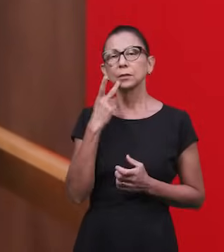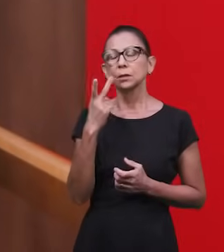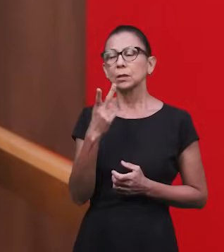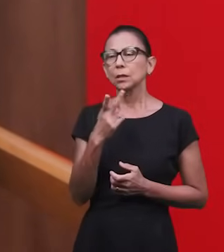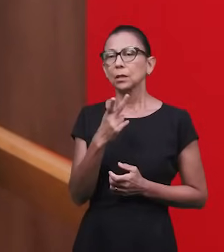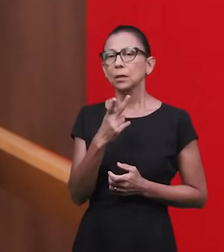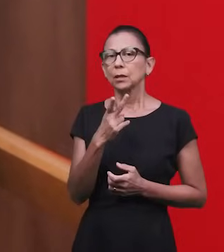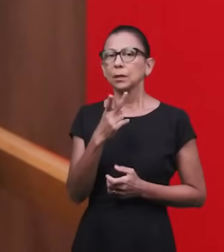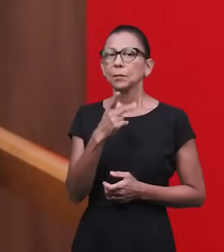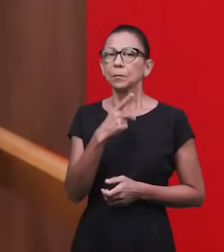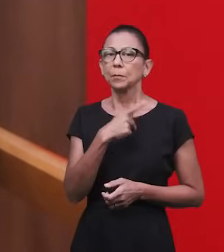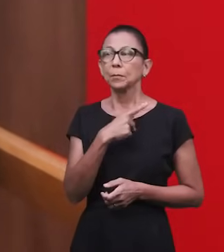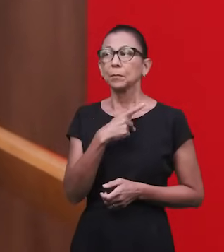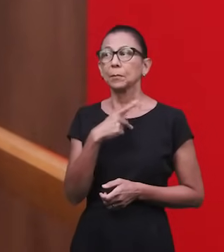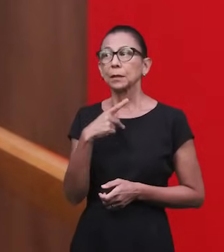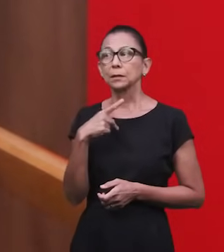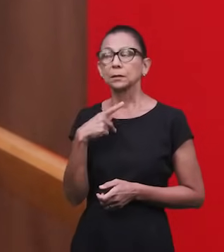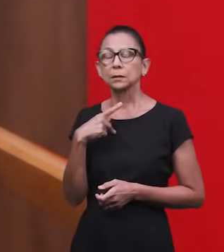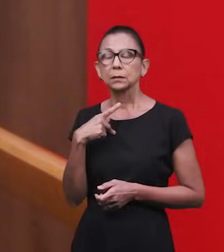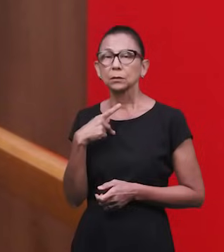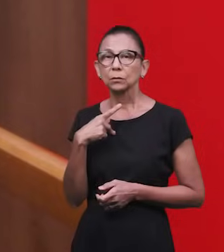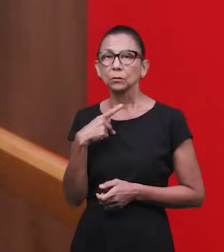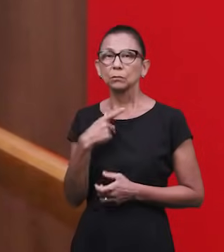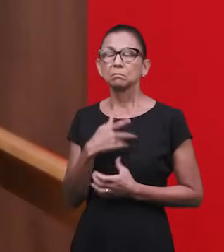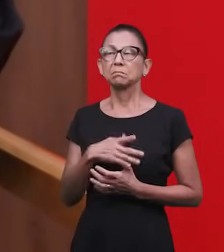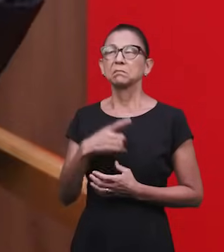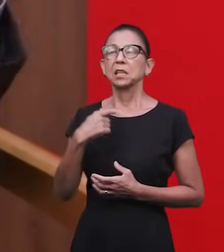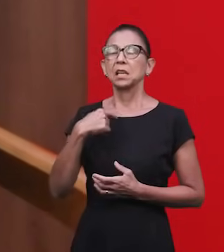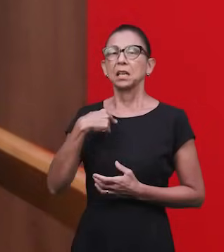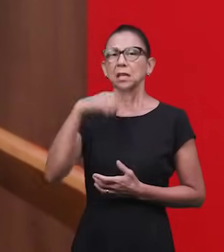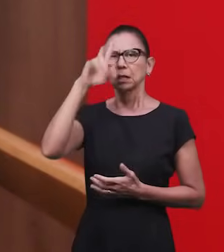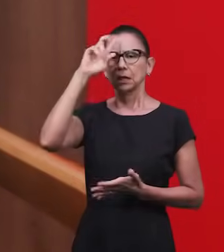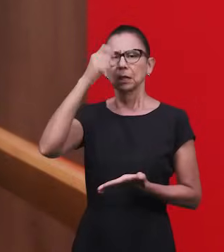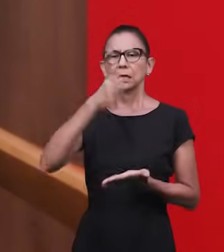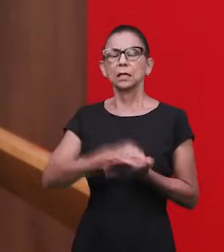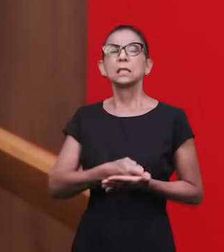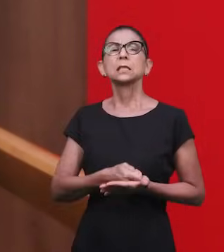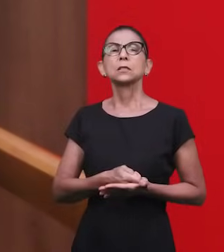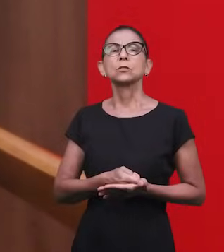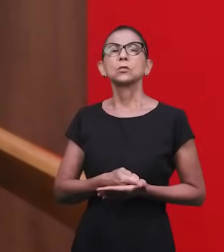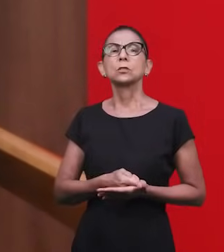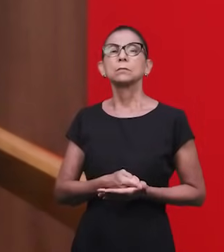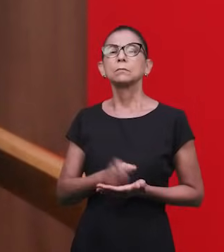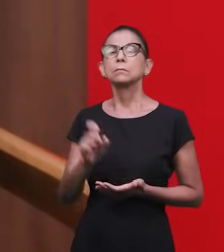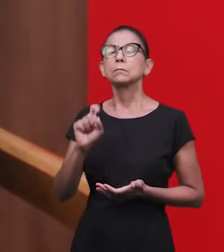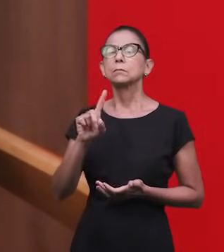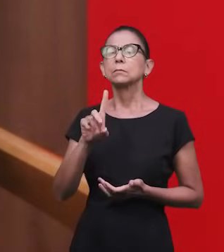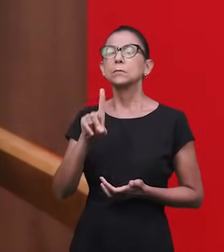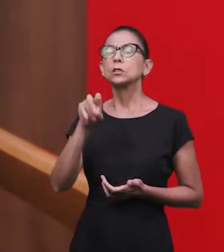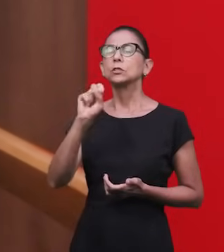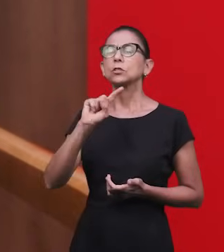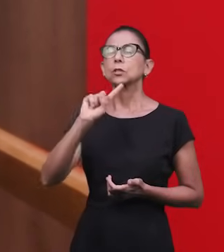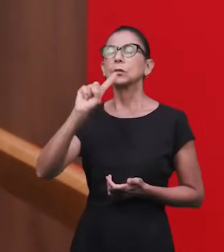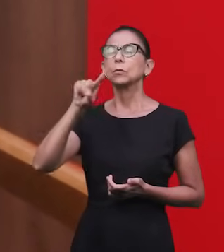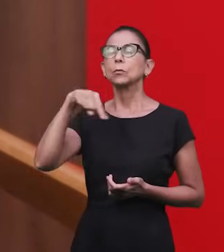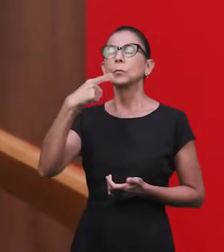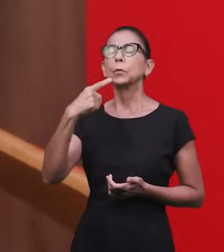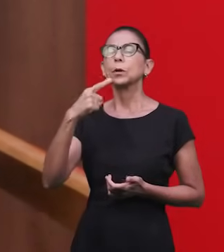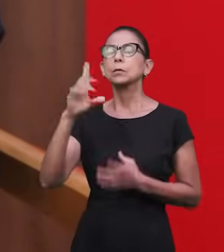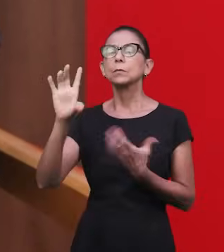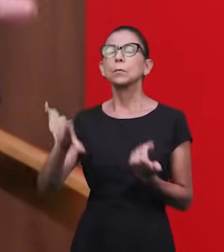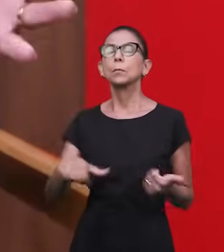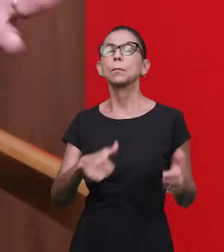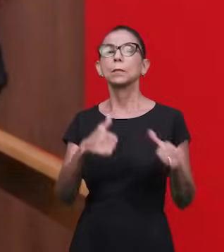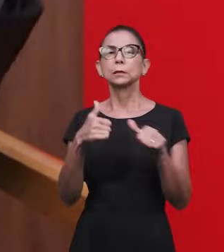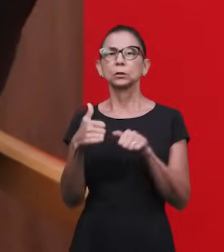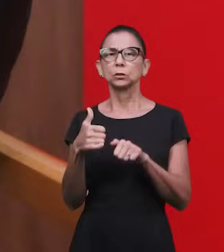estou decidida. Quando é o próximo batismo, glória a Deus, eu quero descer as águas. Então, assim, foram muitas experiências